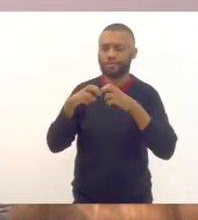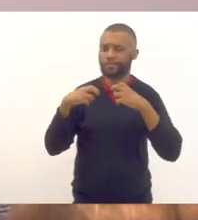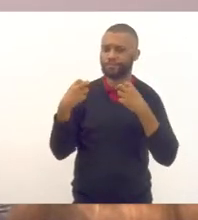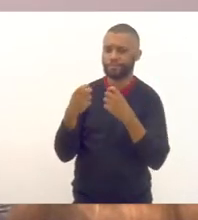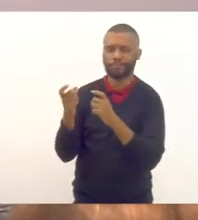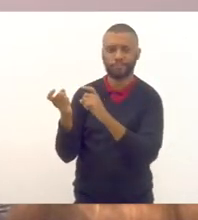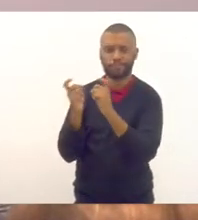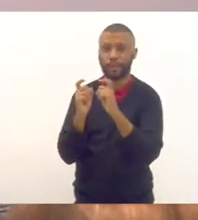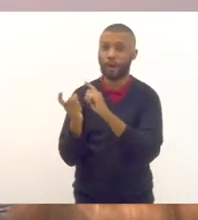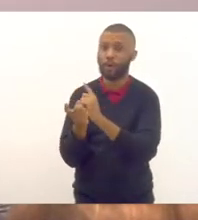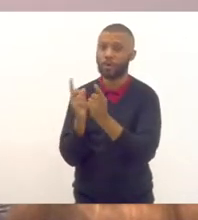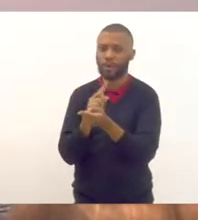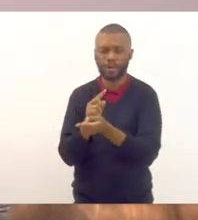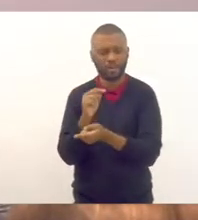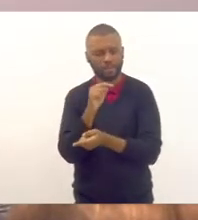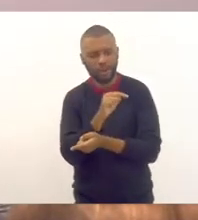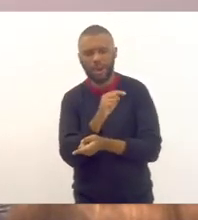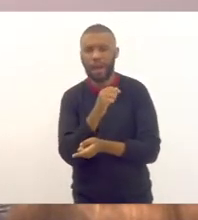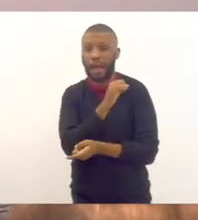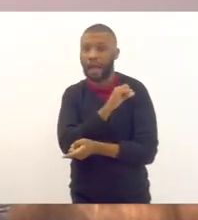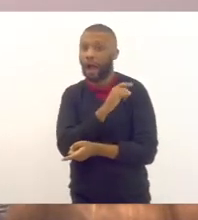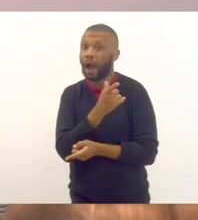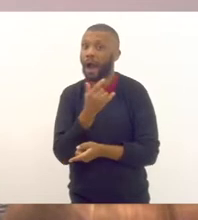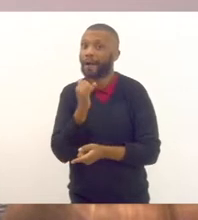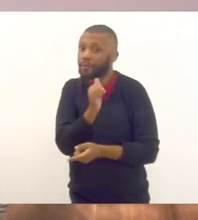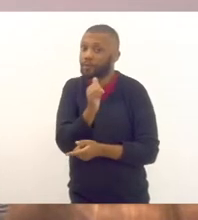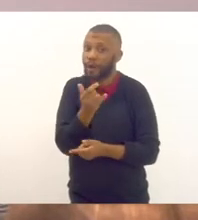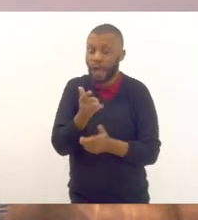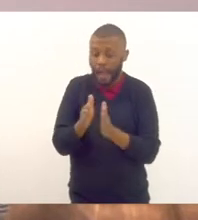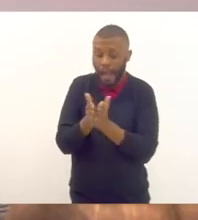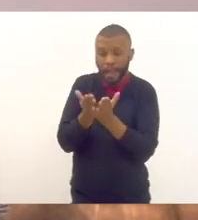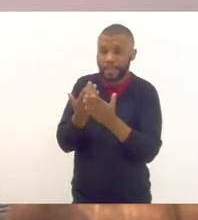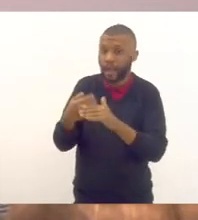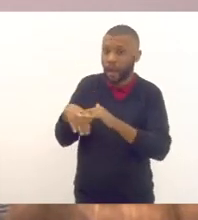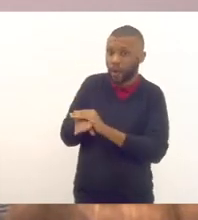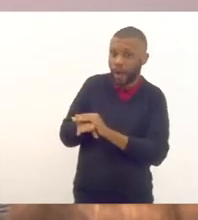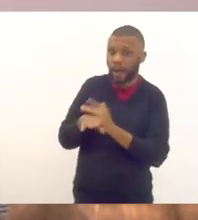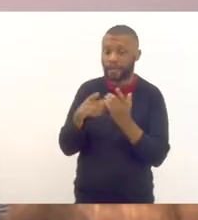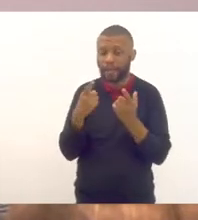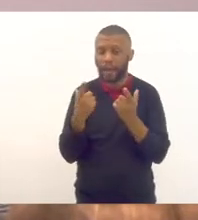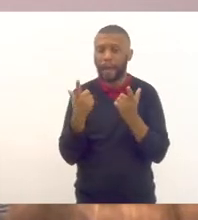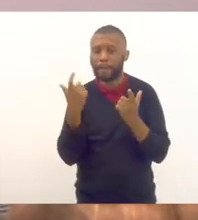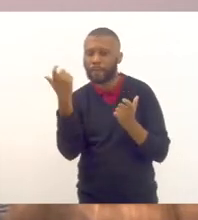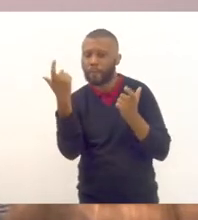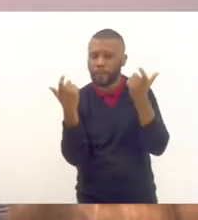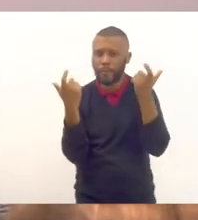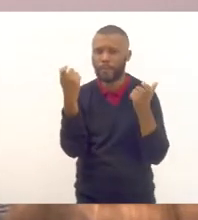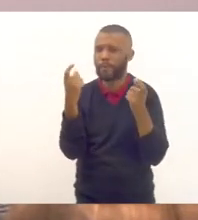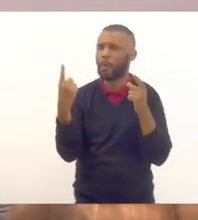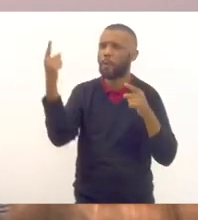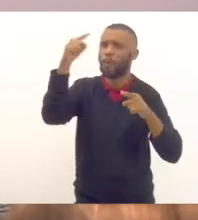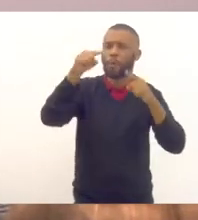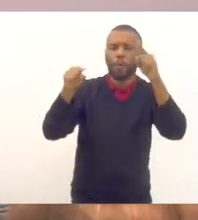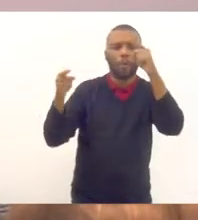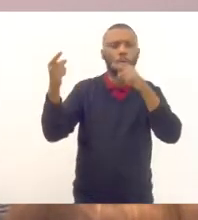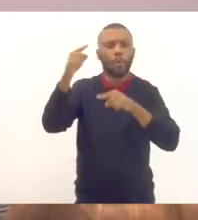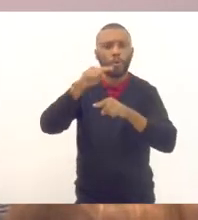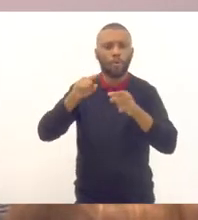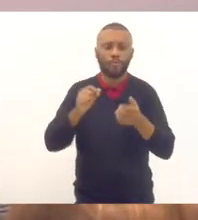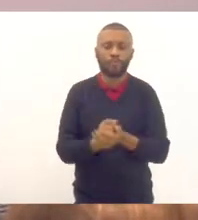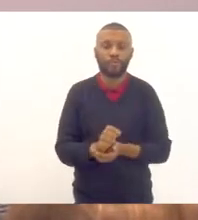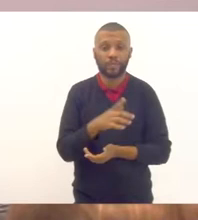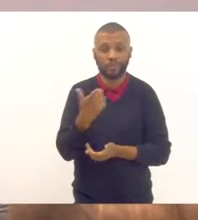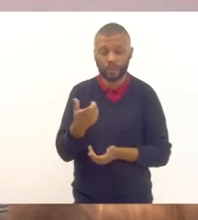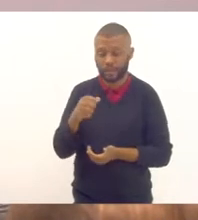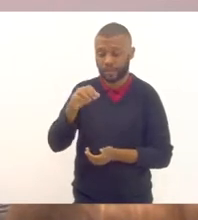a brincadeira é o contrário, pô, o carioca chegou, esconde a carteira. Ih, a bala perdida. Então, é esse resgate